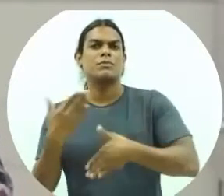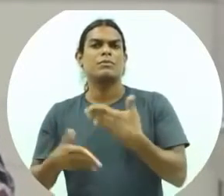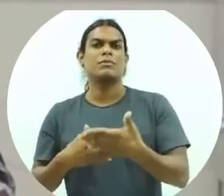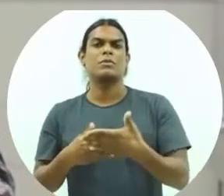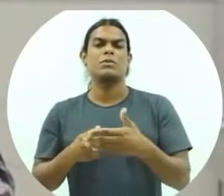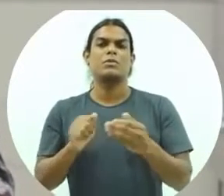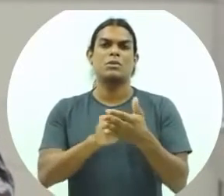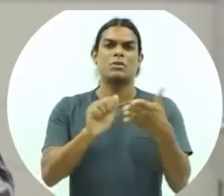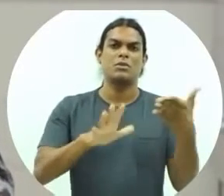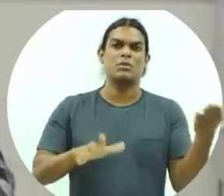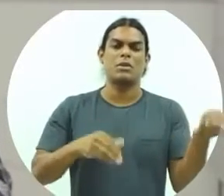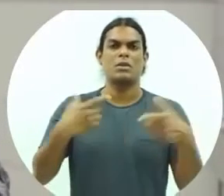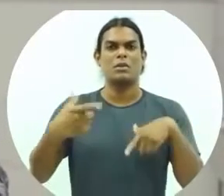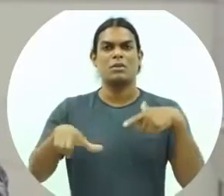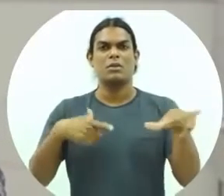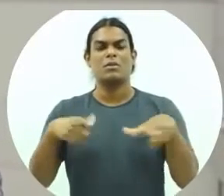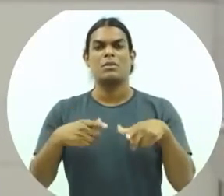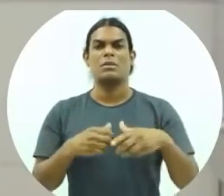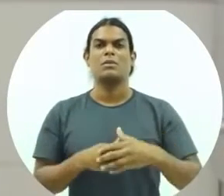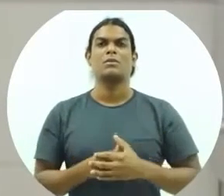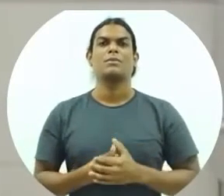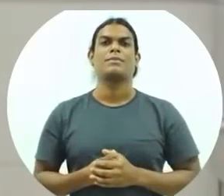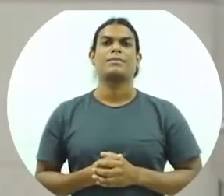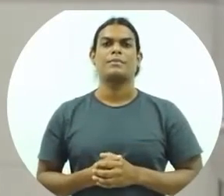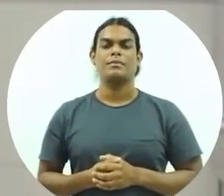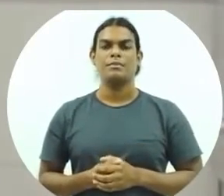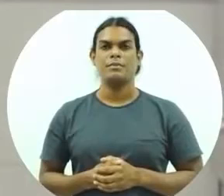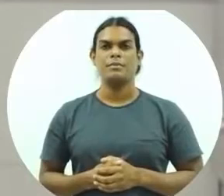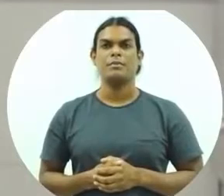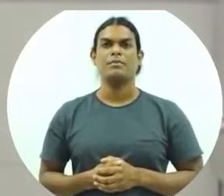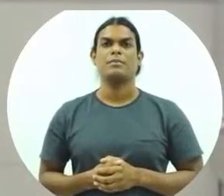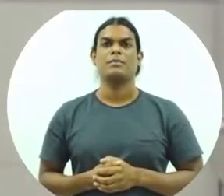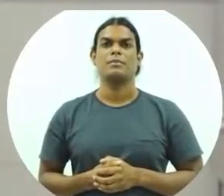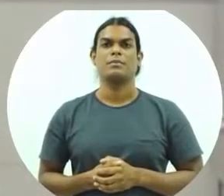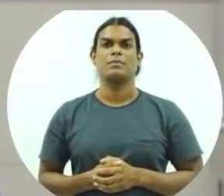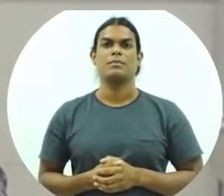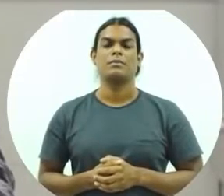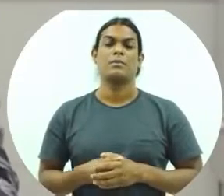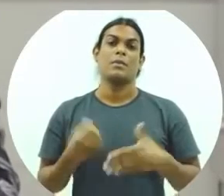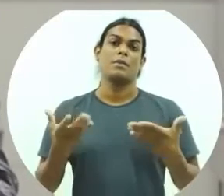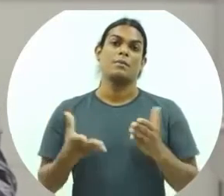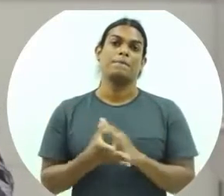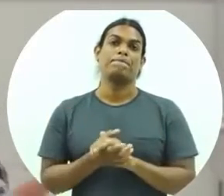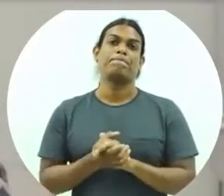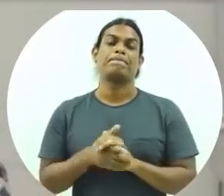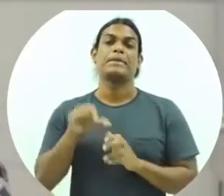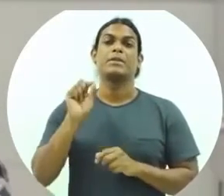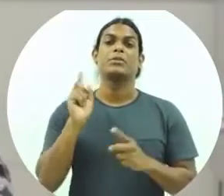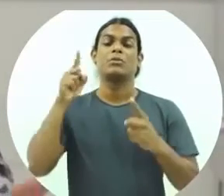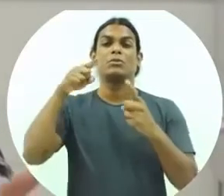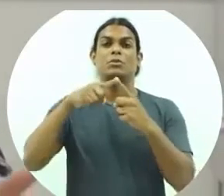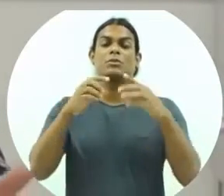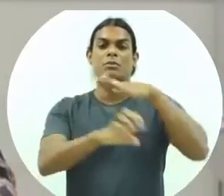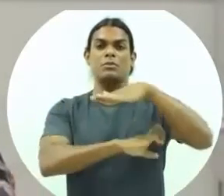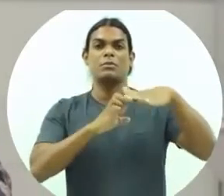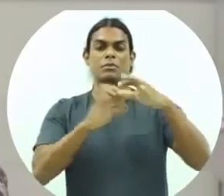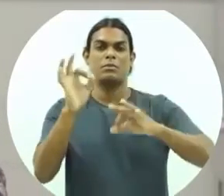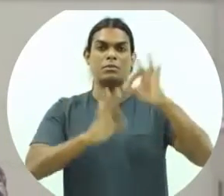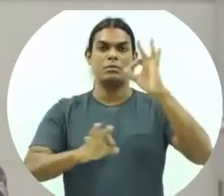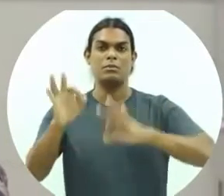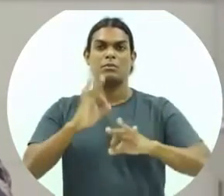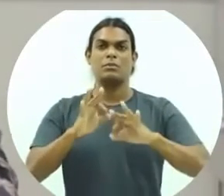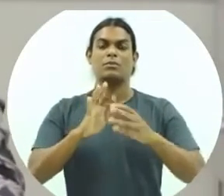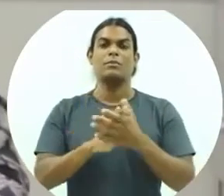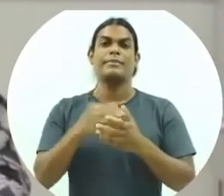é a perspectiva da organização em relação ao desempenho dos seus funcionários. Bom, qual é o interesse da